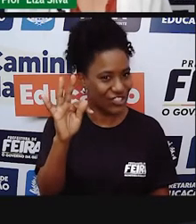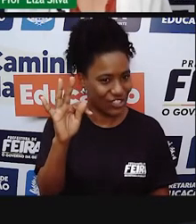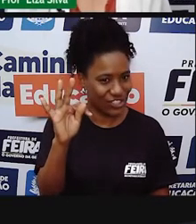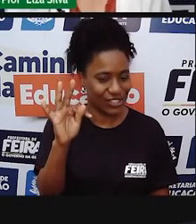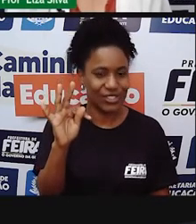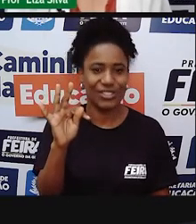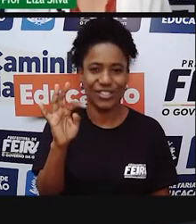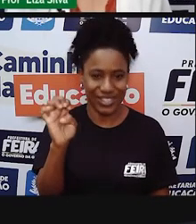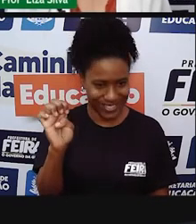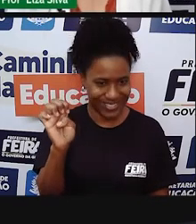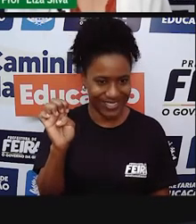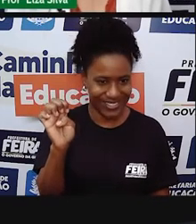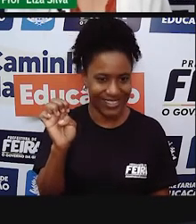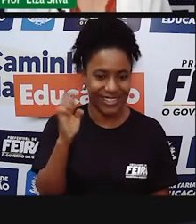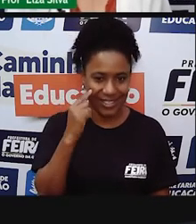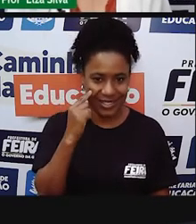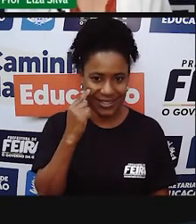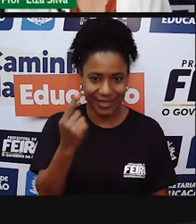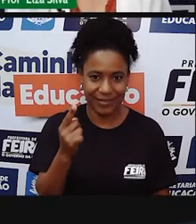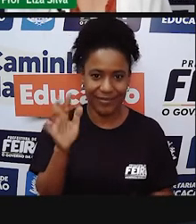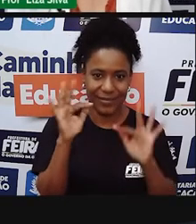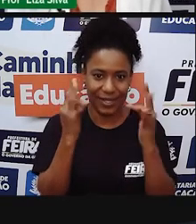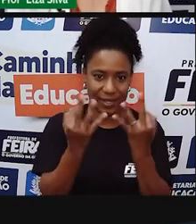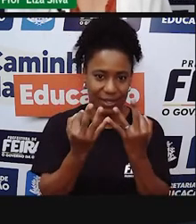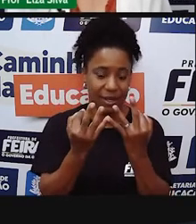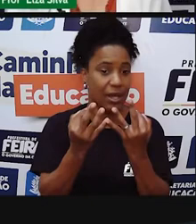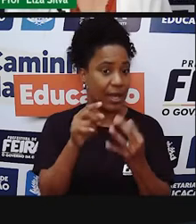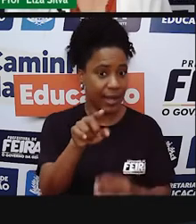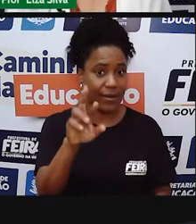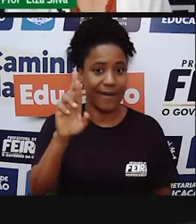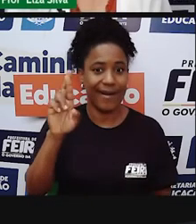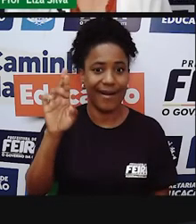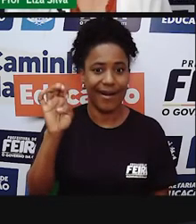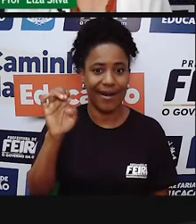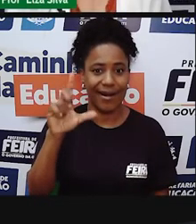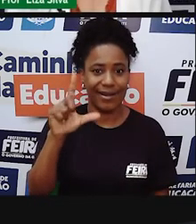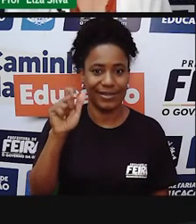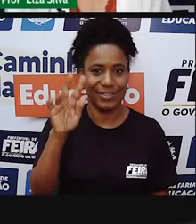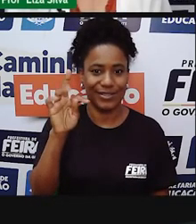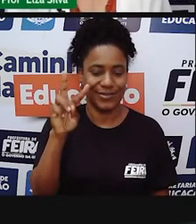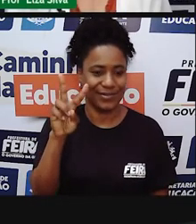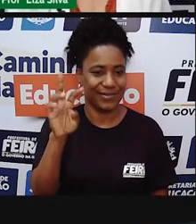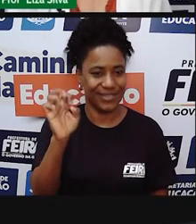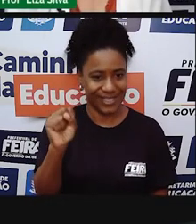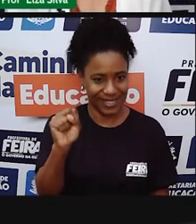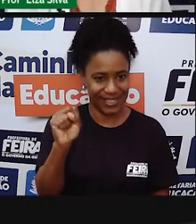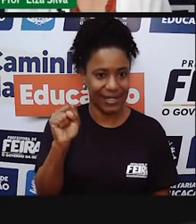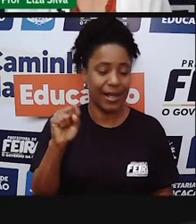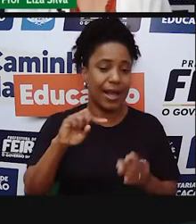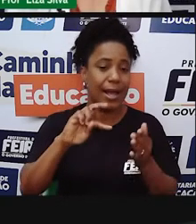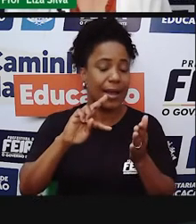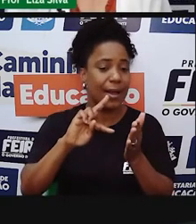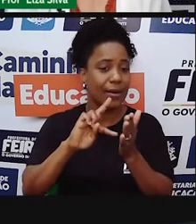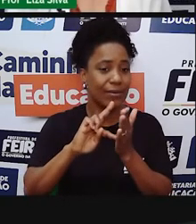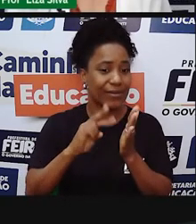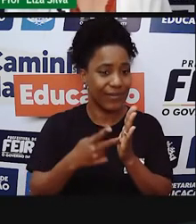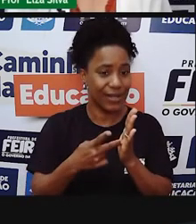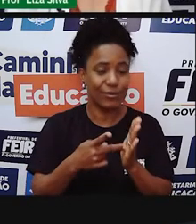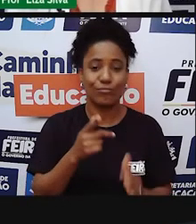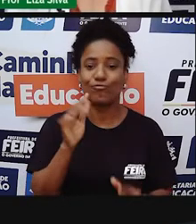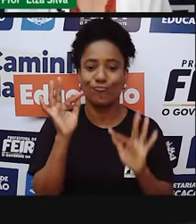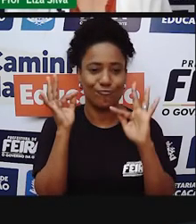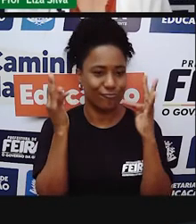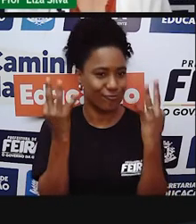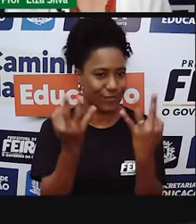Parente, no geral, você vai dizer relatives. Relatives, são os relacionados, né, da família.